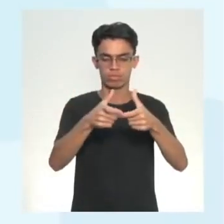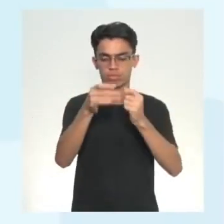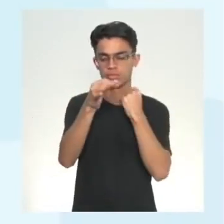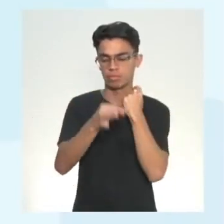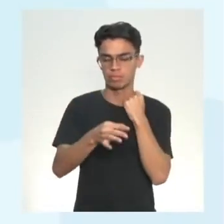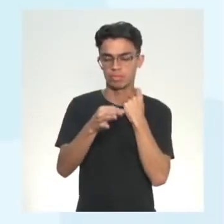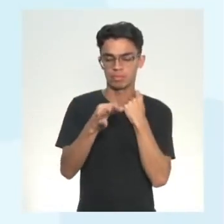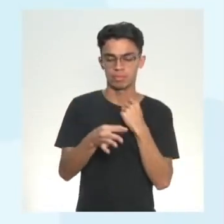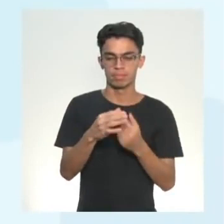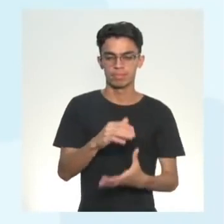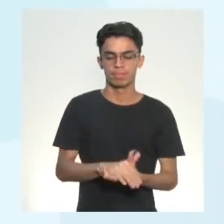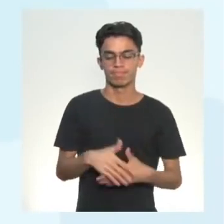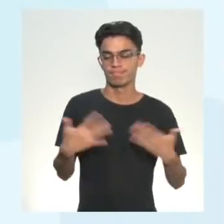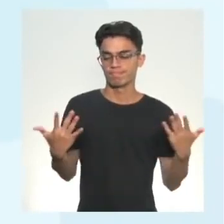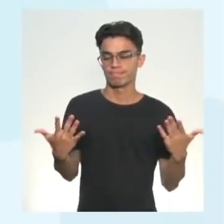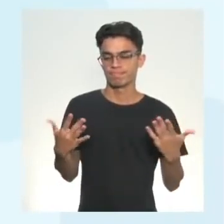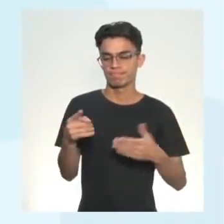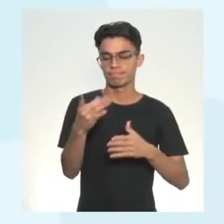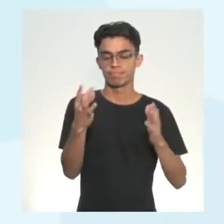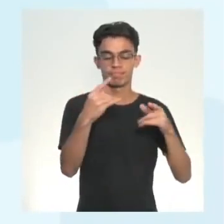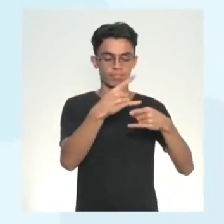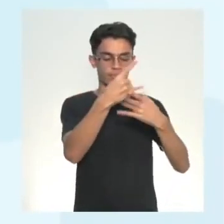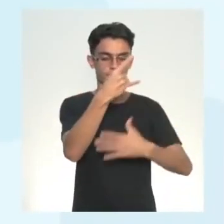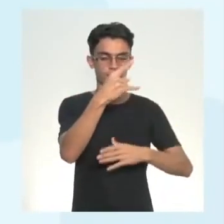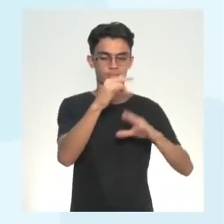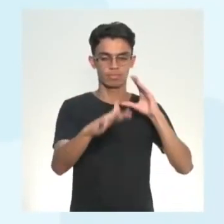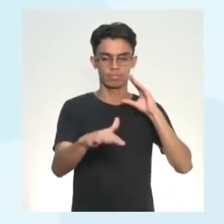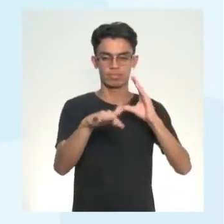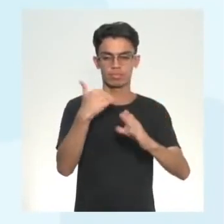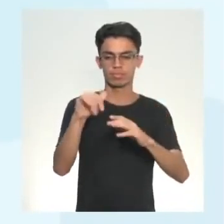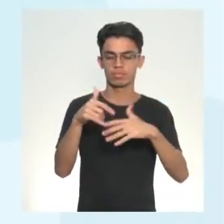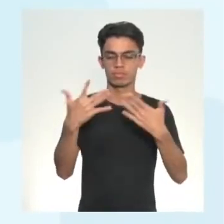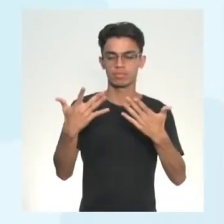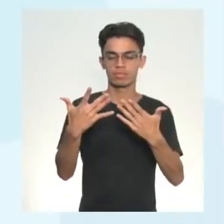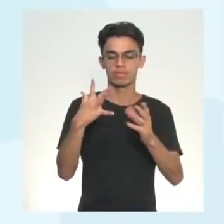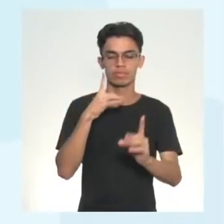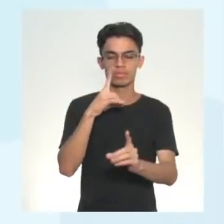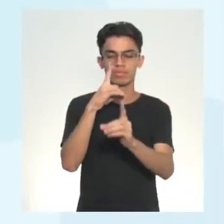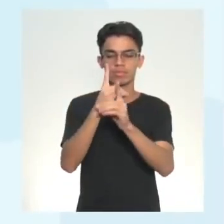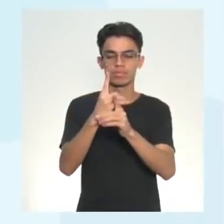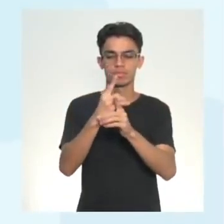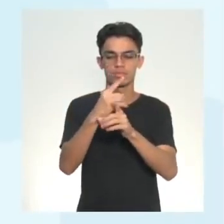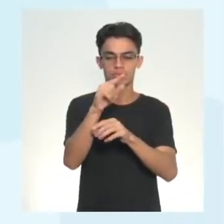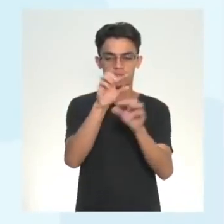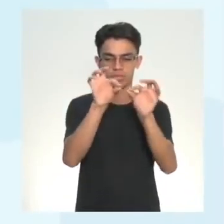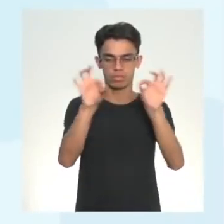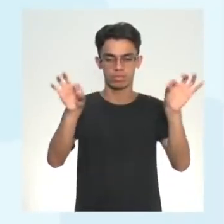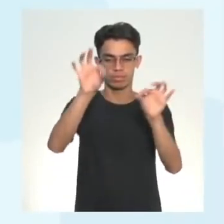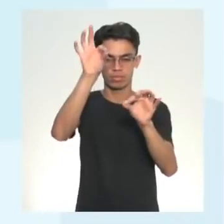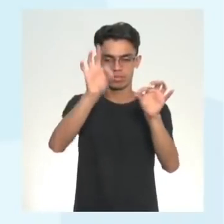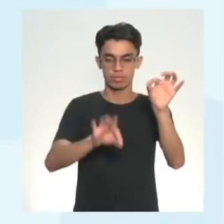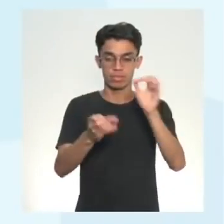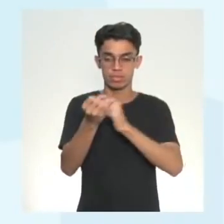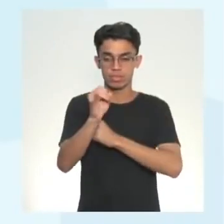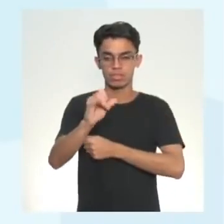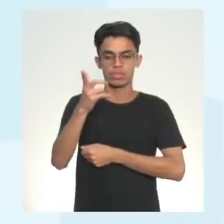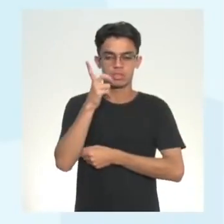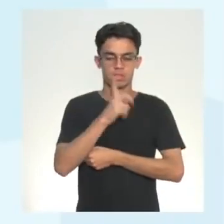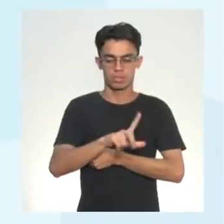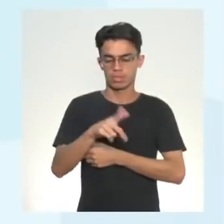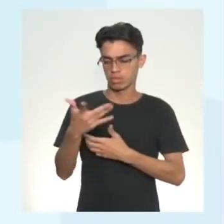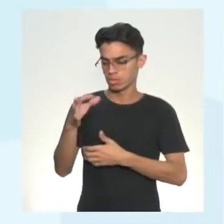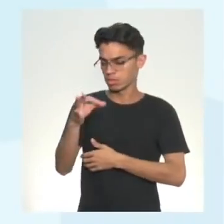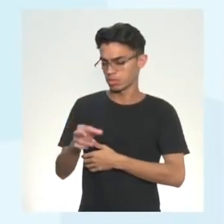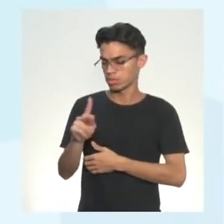Certo, pessoal? E aí você coloca lá no chat quanto que você encontrou nessas duas linhas. E se você conseguiu, é claro, né? Certo,